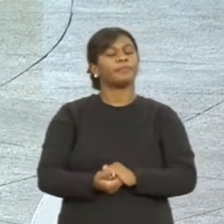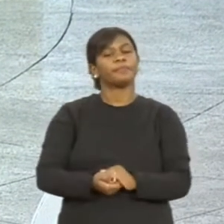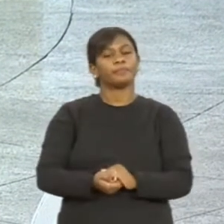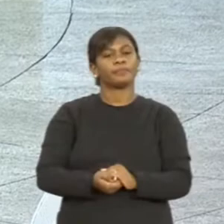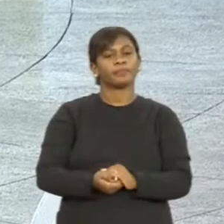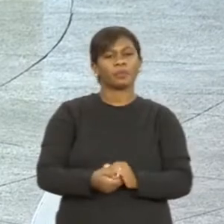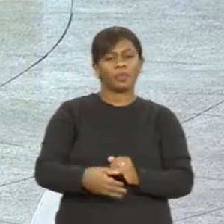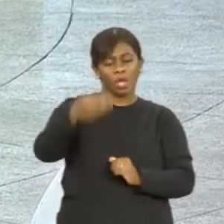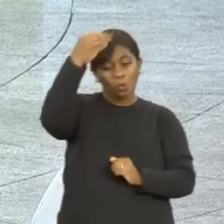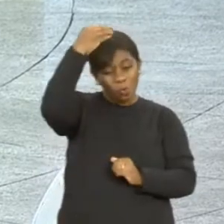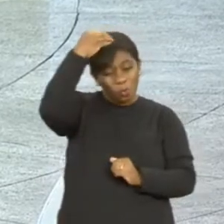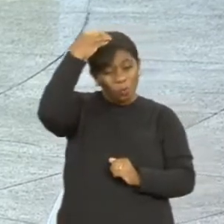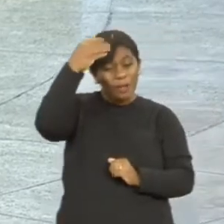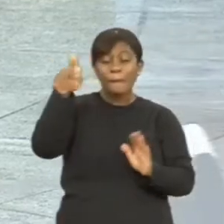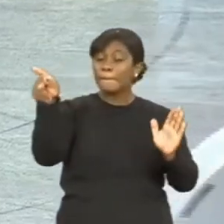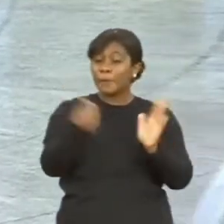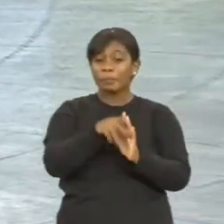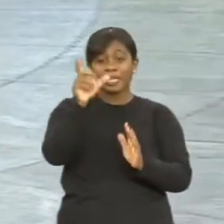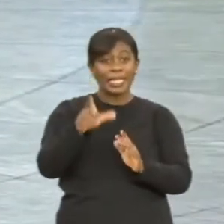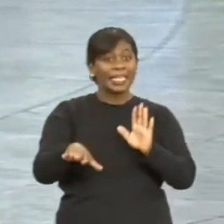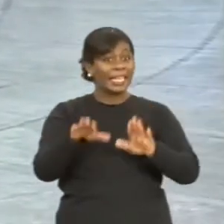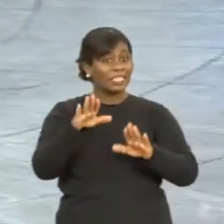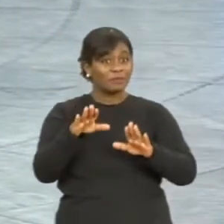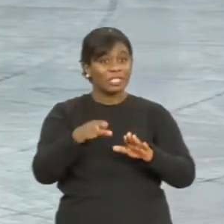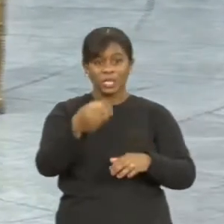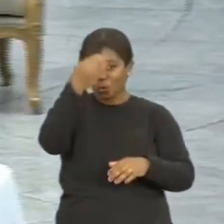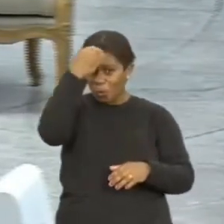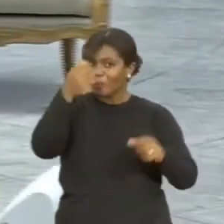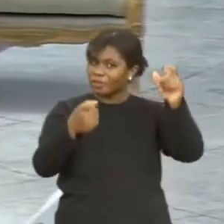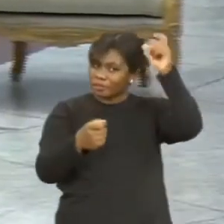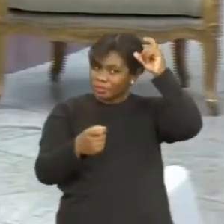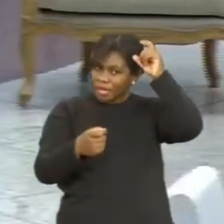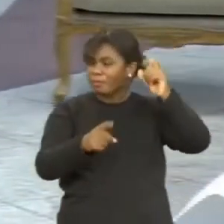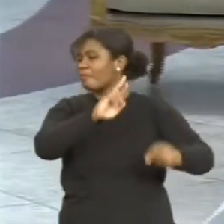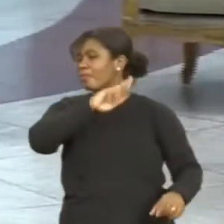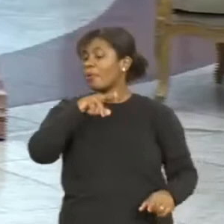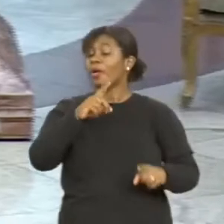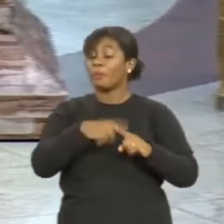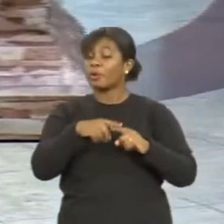A culpa é dele mesmo, e às vezes nem é do diabo. Porque